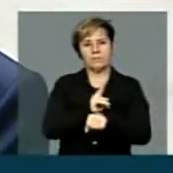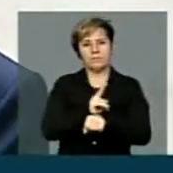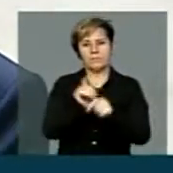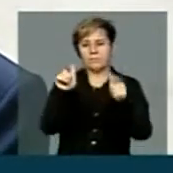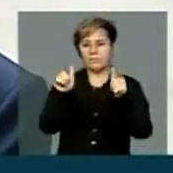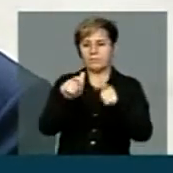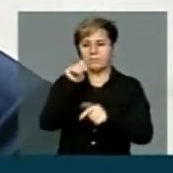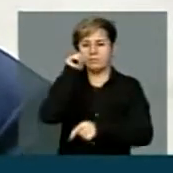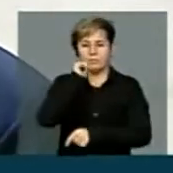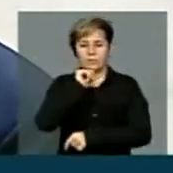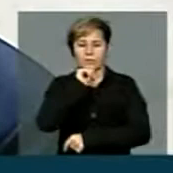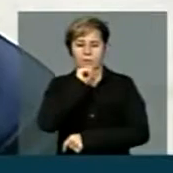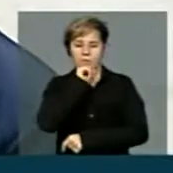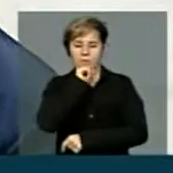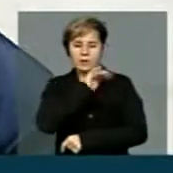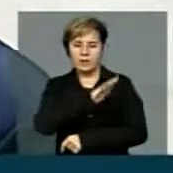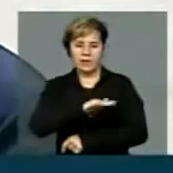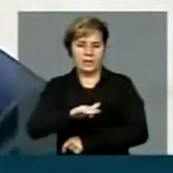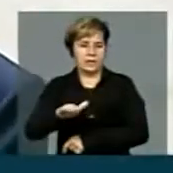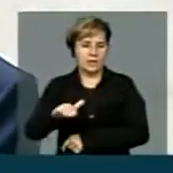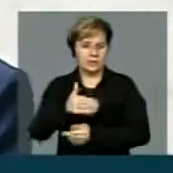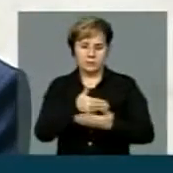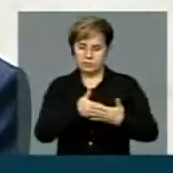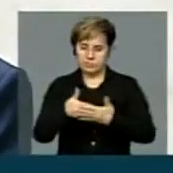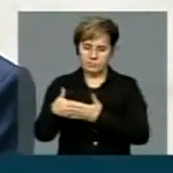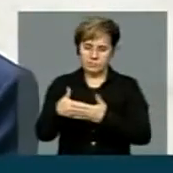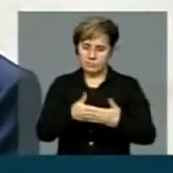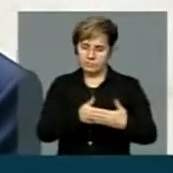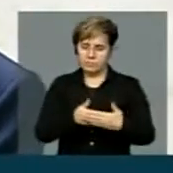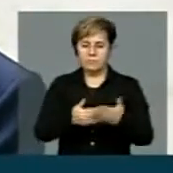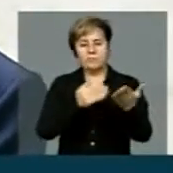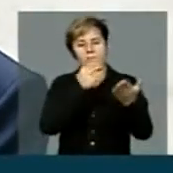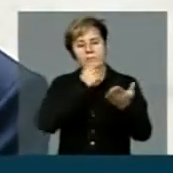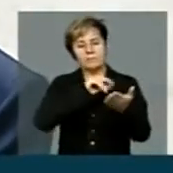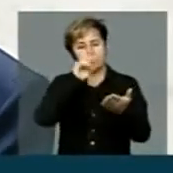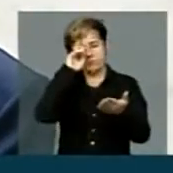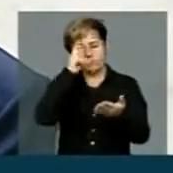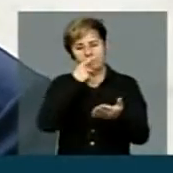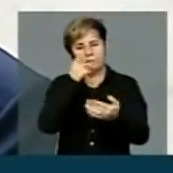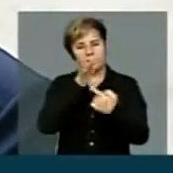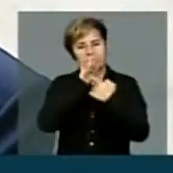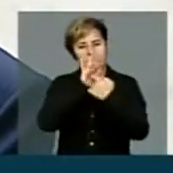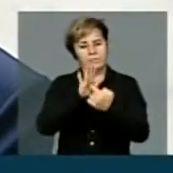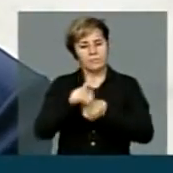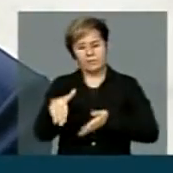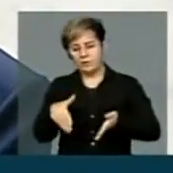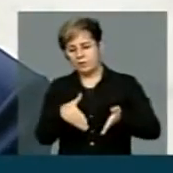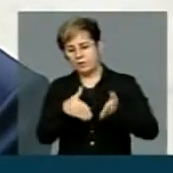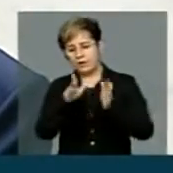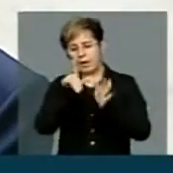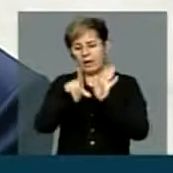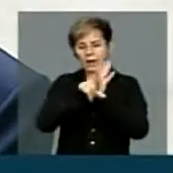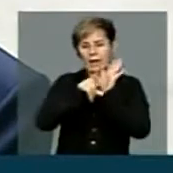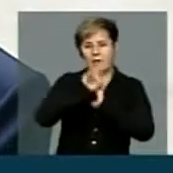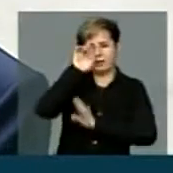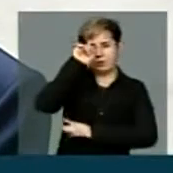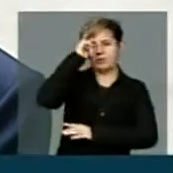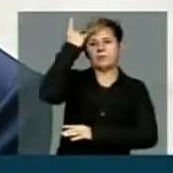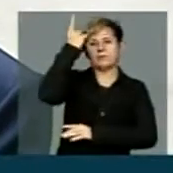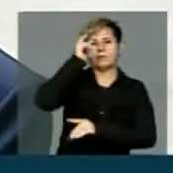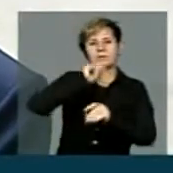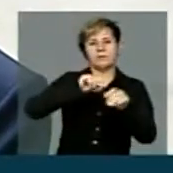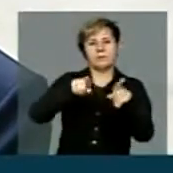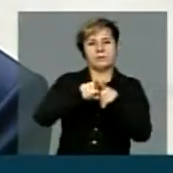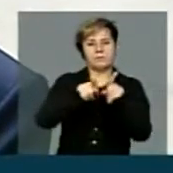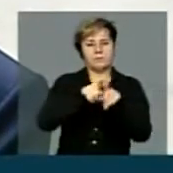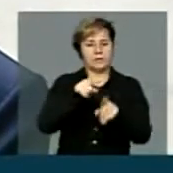área materno-infantil, Vossa Excelência delineia aqueles rumos que ali foram estabelecidos e que cabe